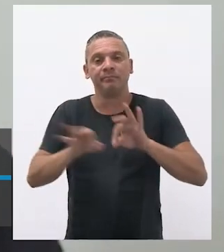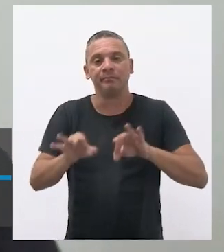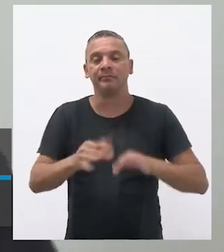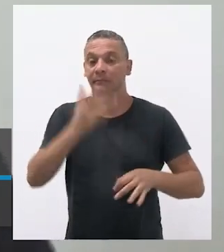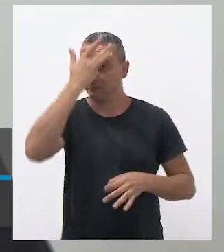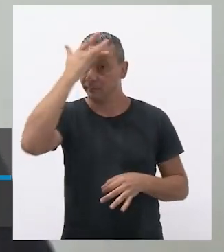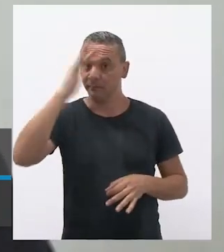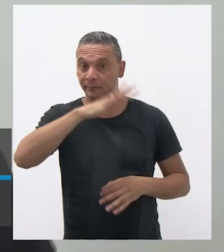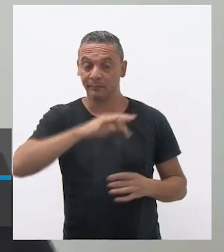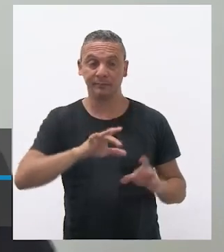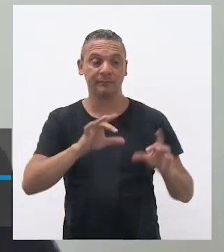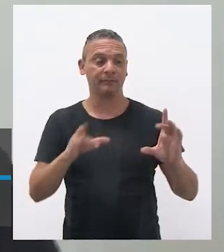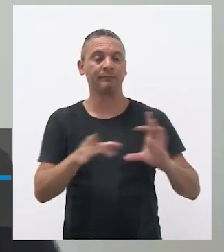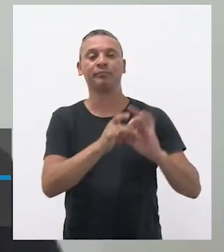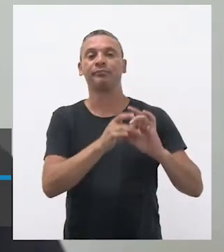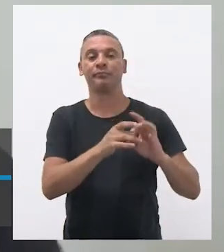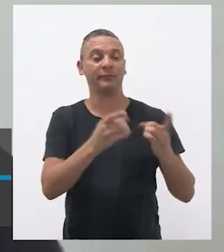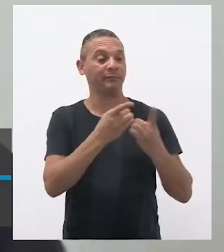de um modo não remunerado.